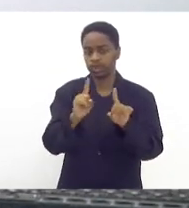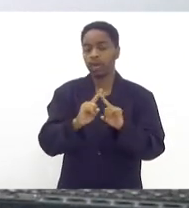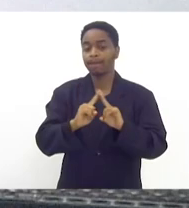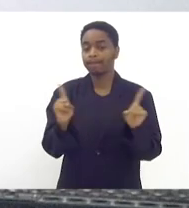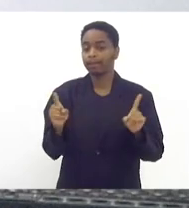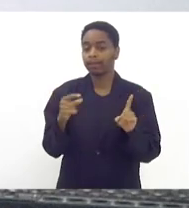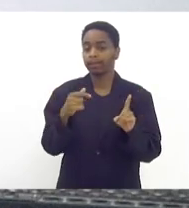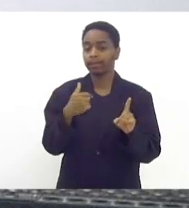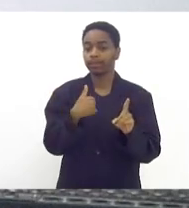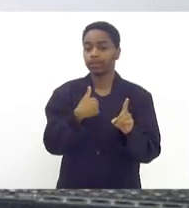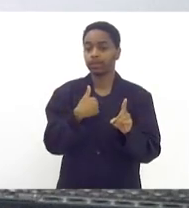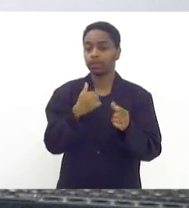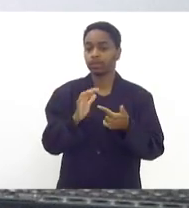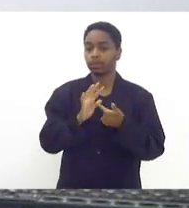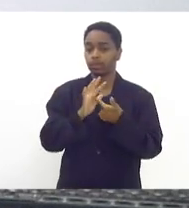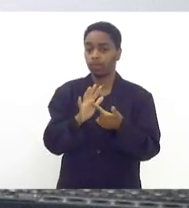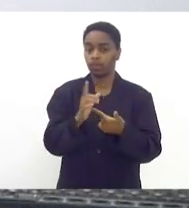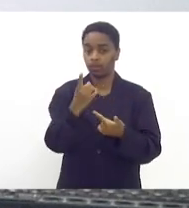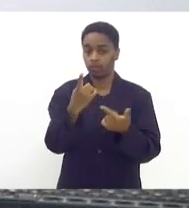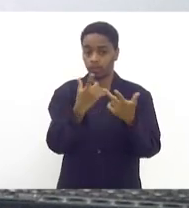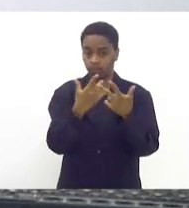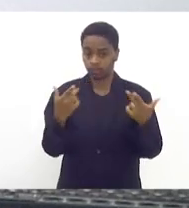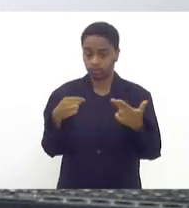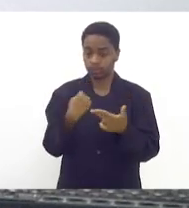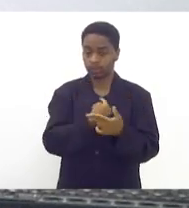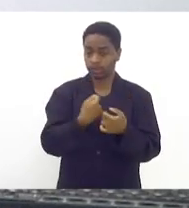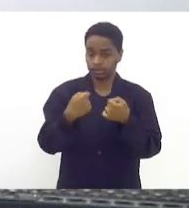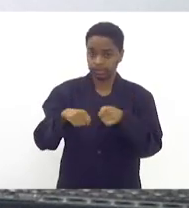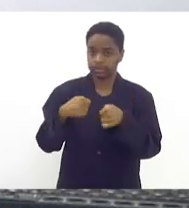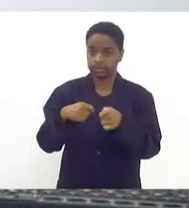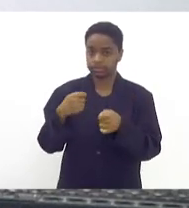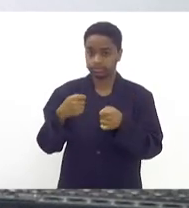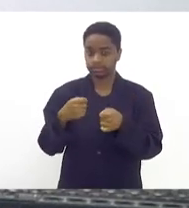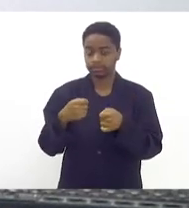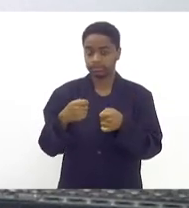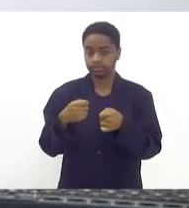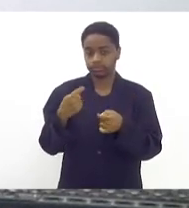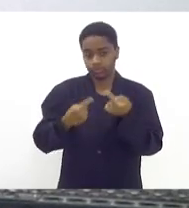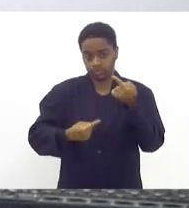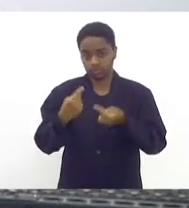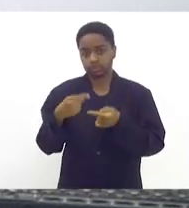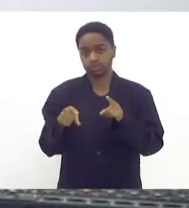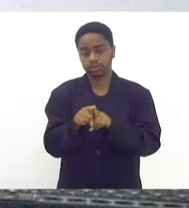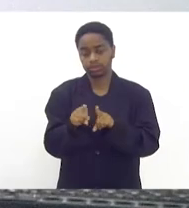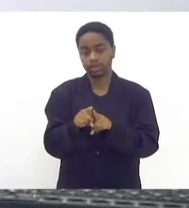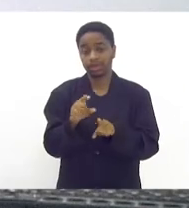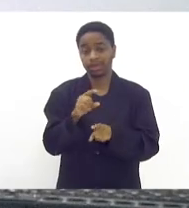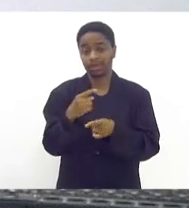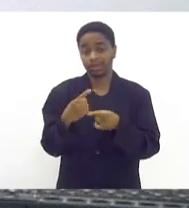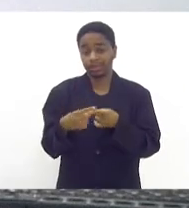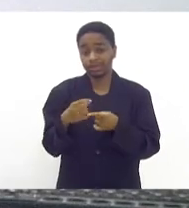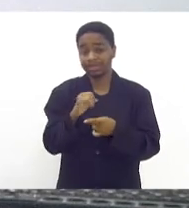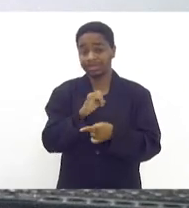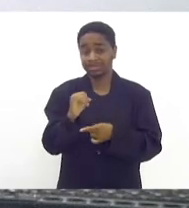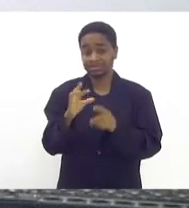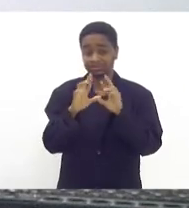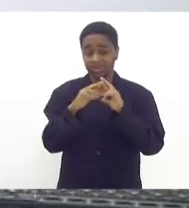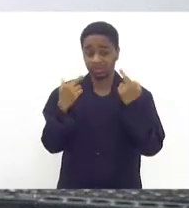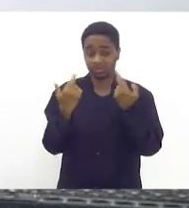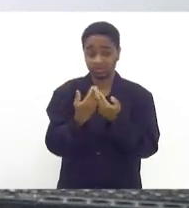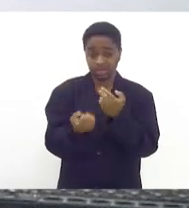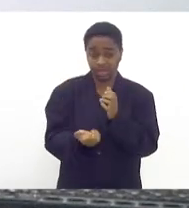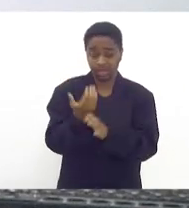atenção para um momento que a gente tem percebido que precisa ser discutido também porque senão a gente vai fazer essa audiência pública hoje